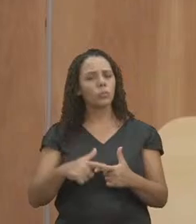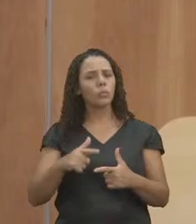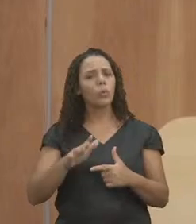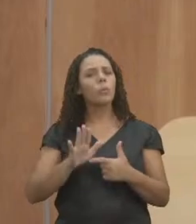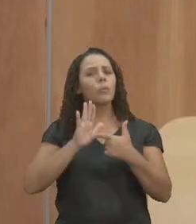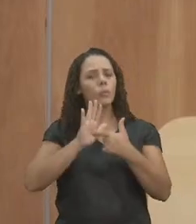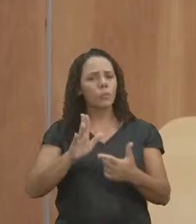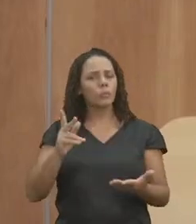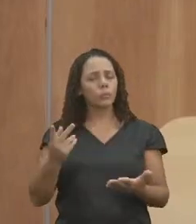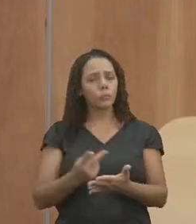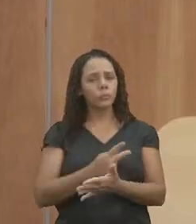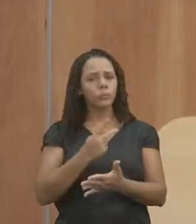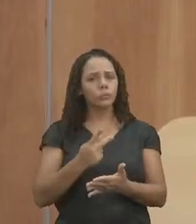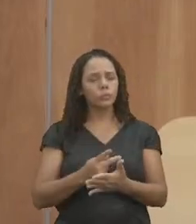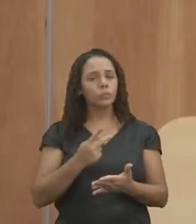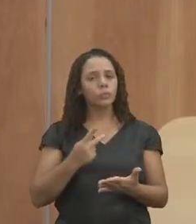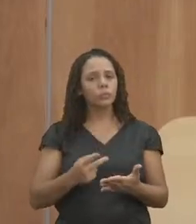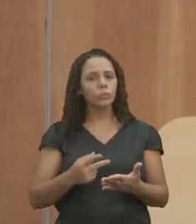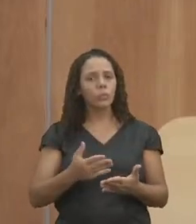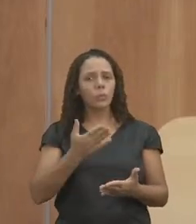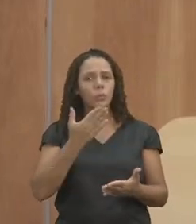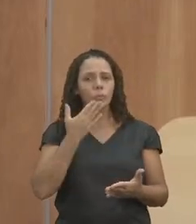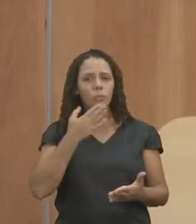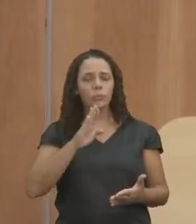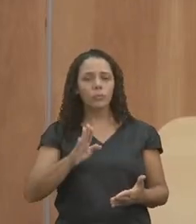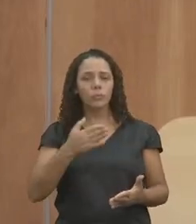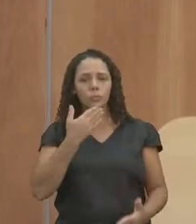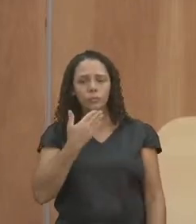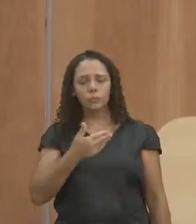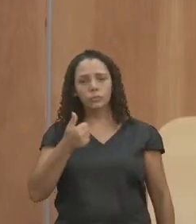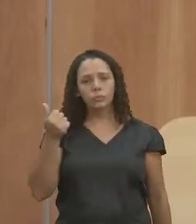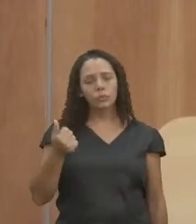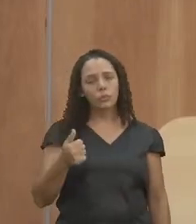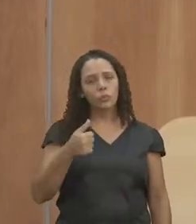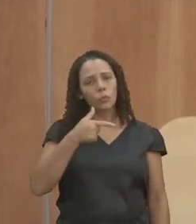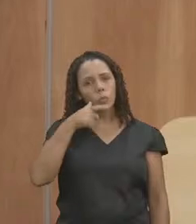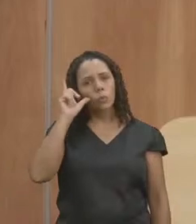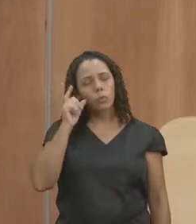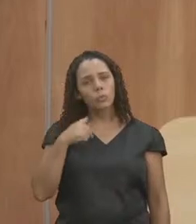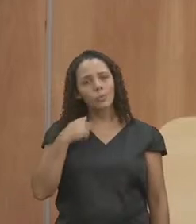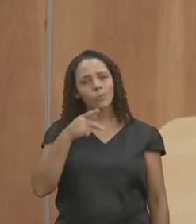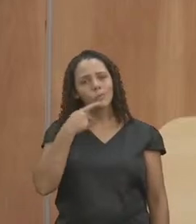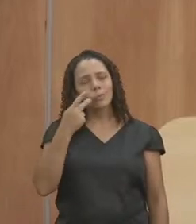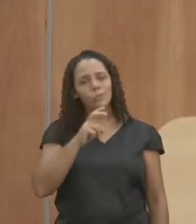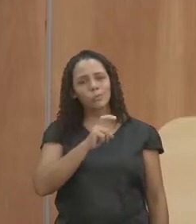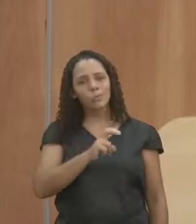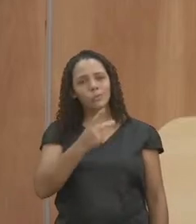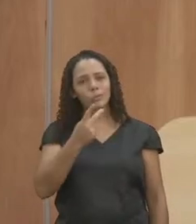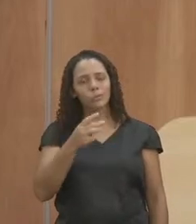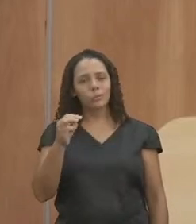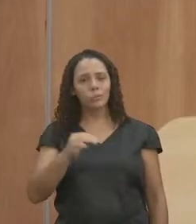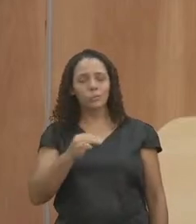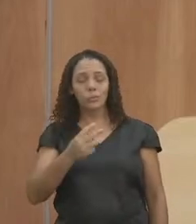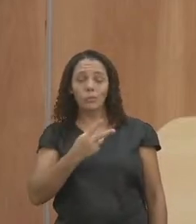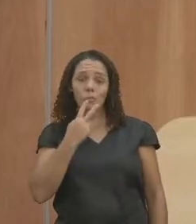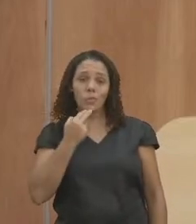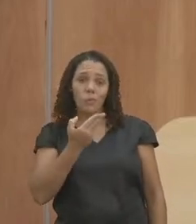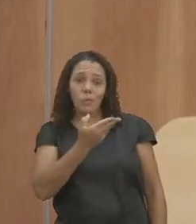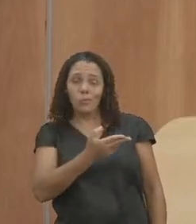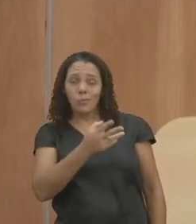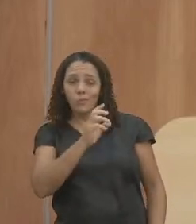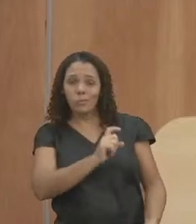as dificuldades e se propôs a melhorar. Eu falei ontem por mais de 52 minutos, apesar do Valmir ter ficado bravo, não queria que eu falasse